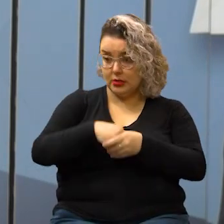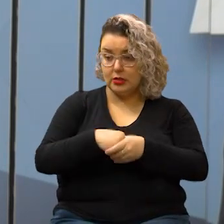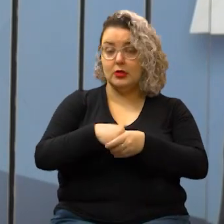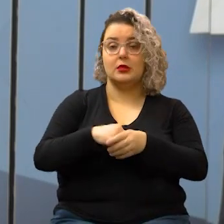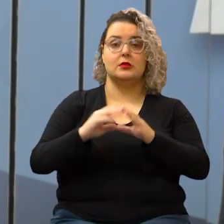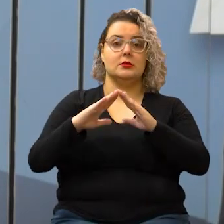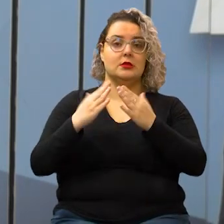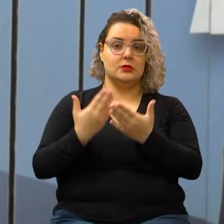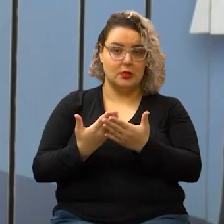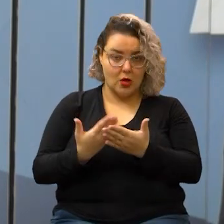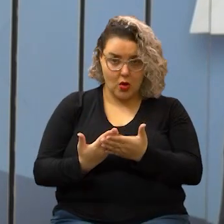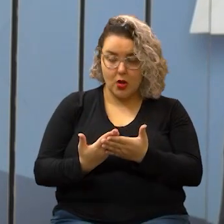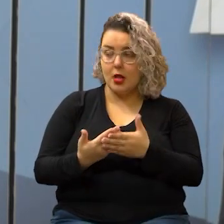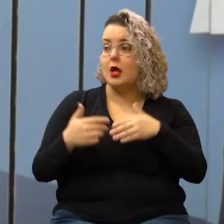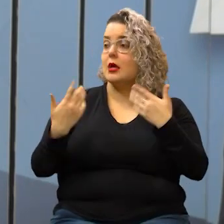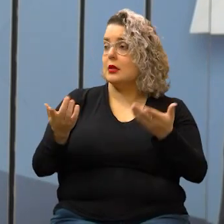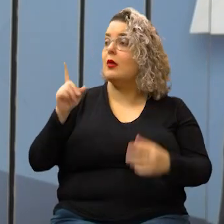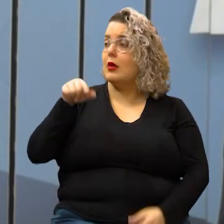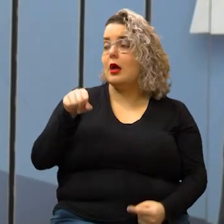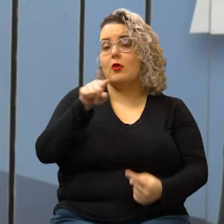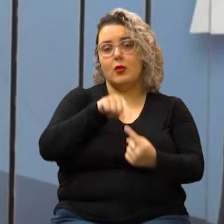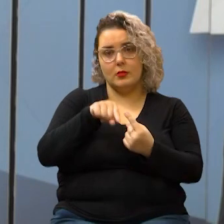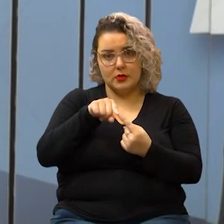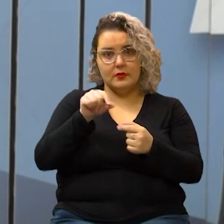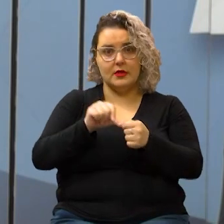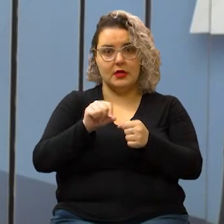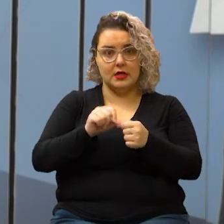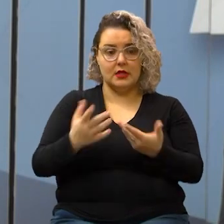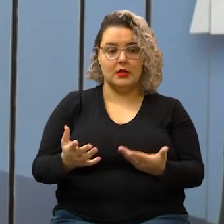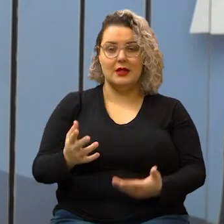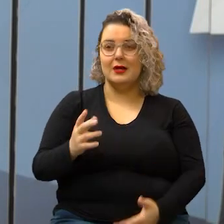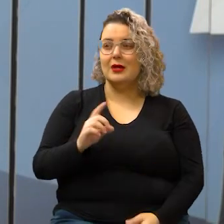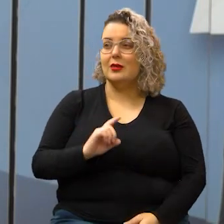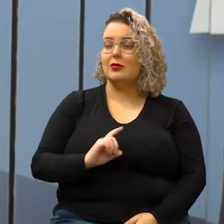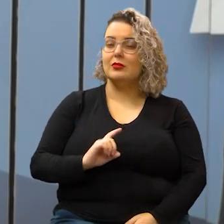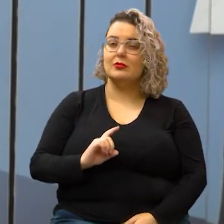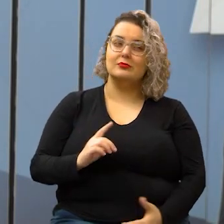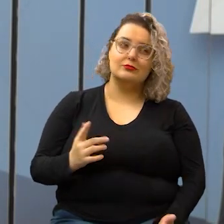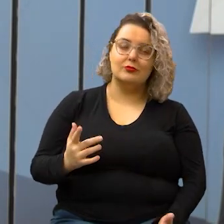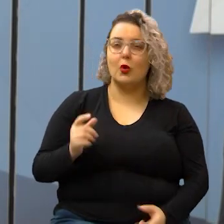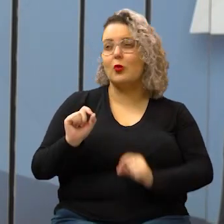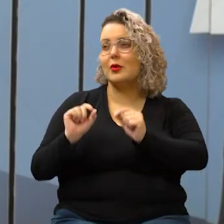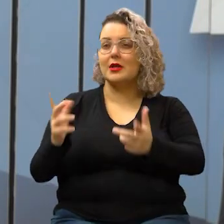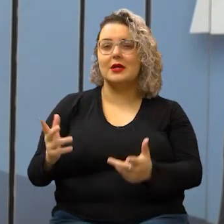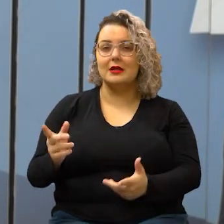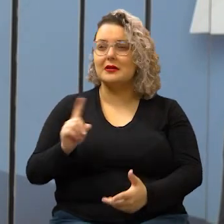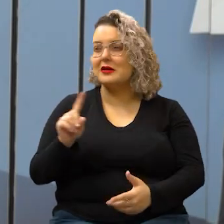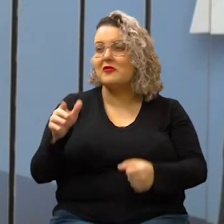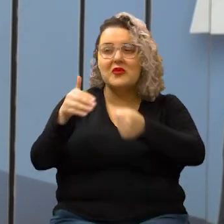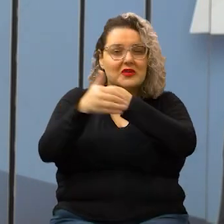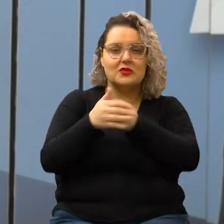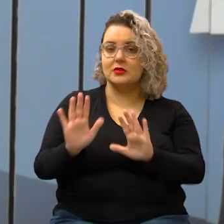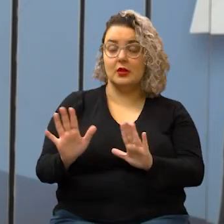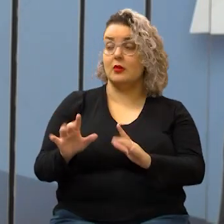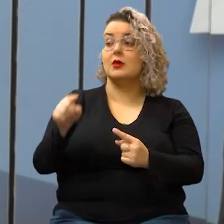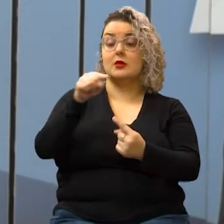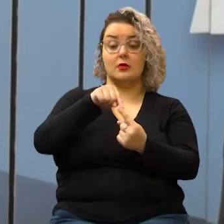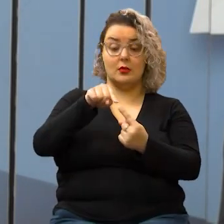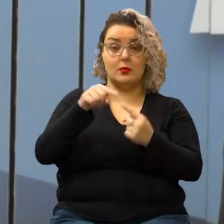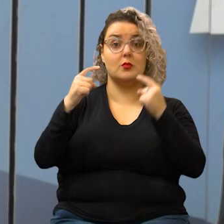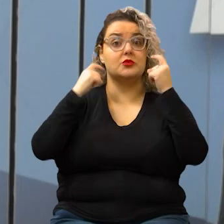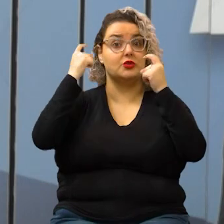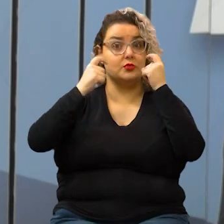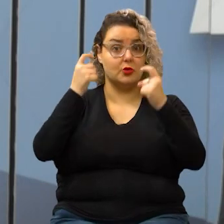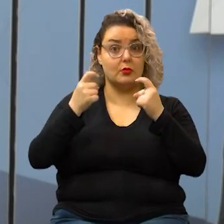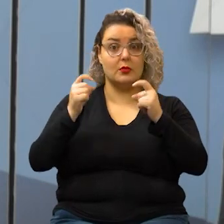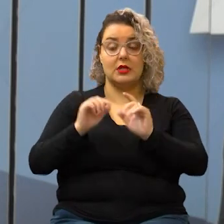própria escola. Então, esse é o objetivo, fazer com que isso não passe despercebido, que isso seja objeto de